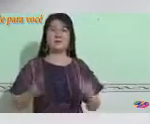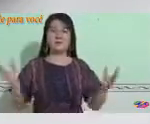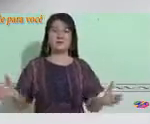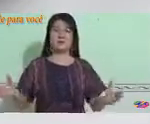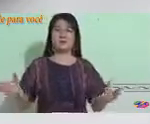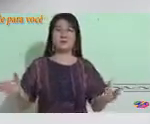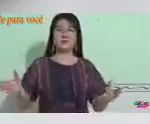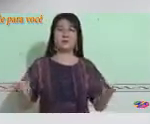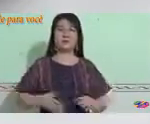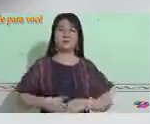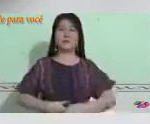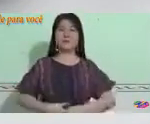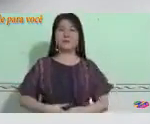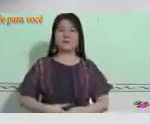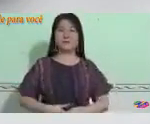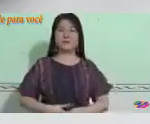A